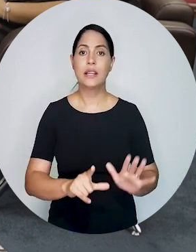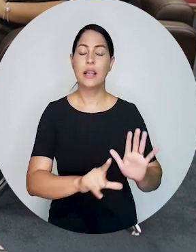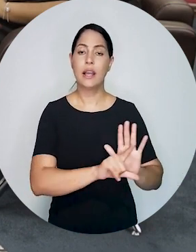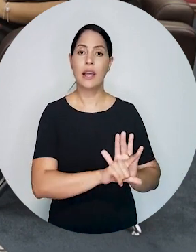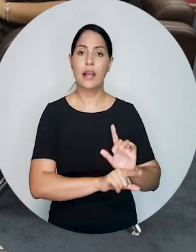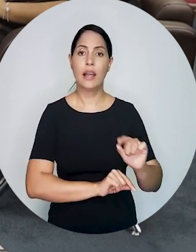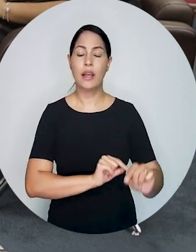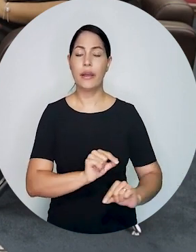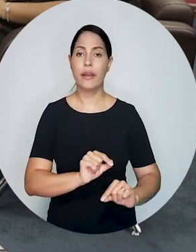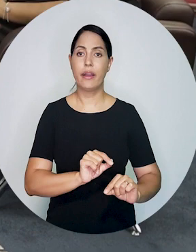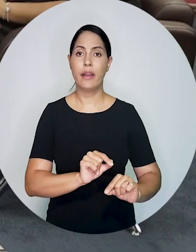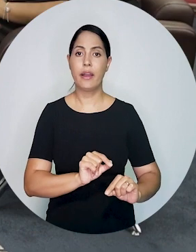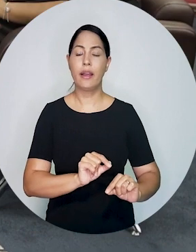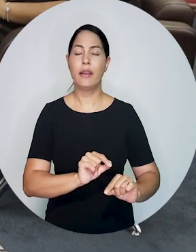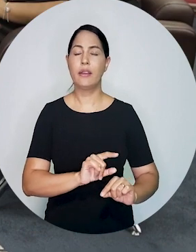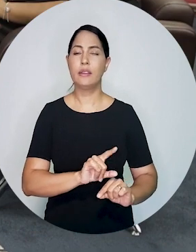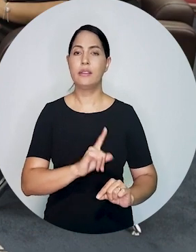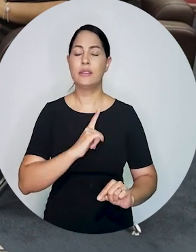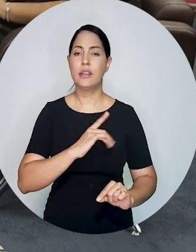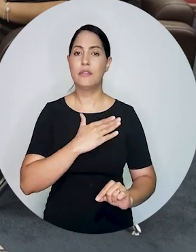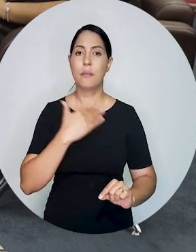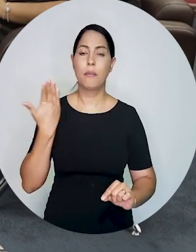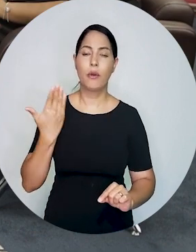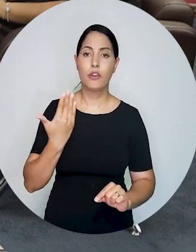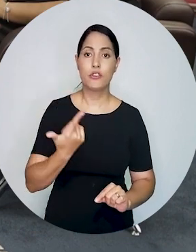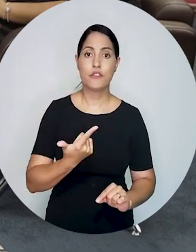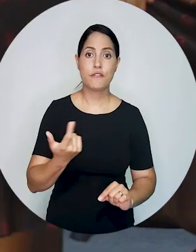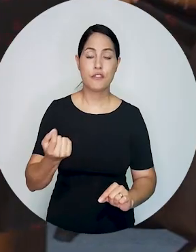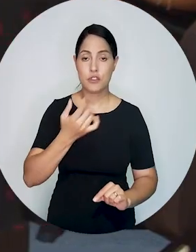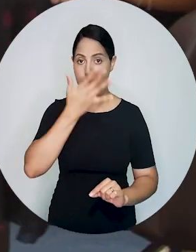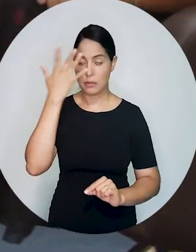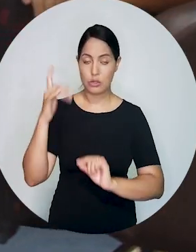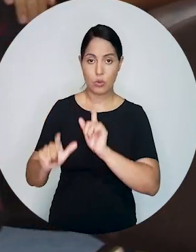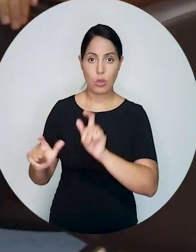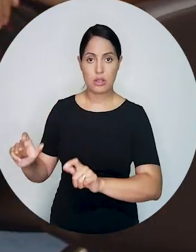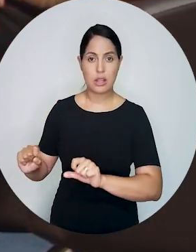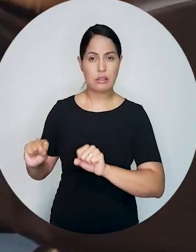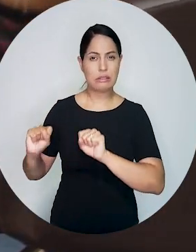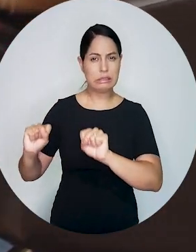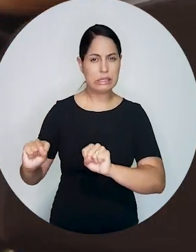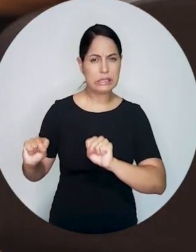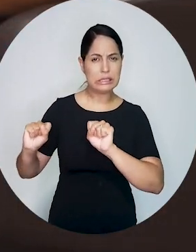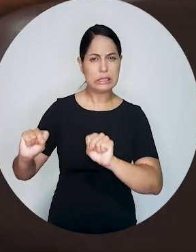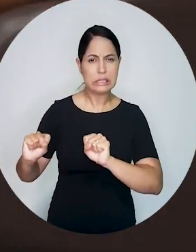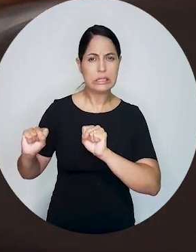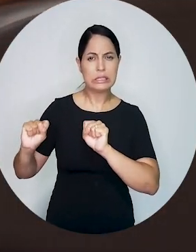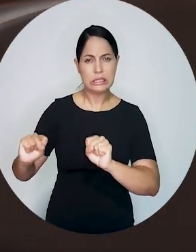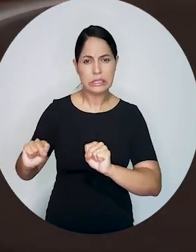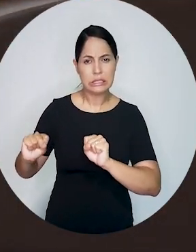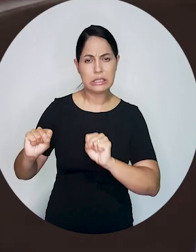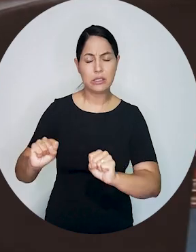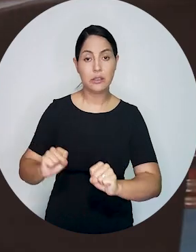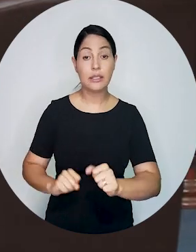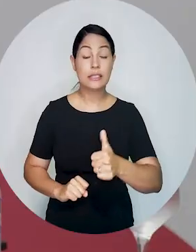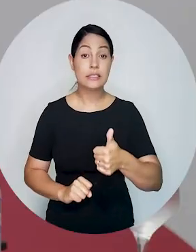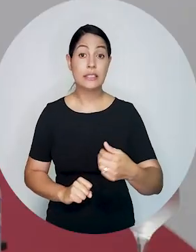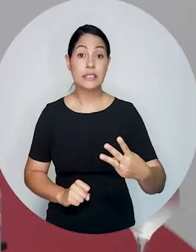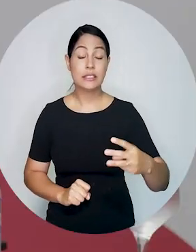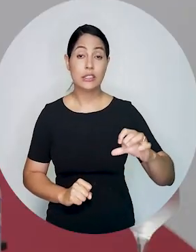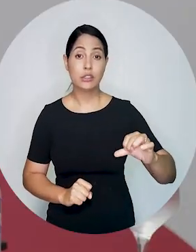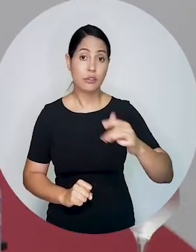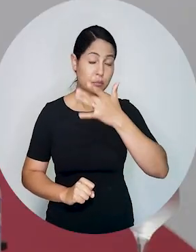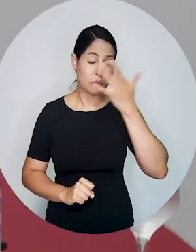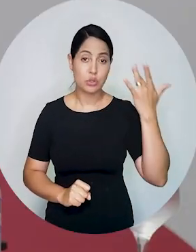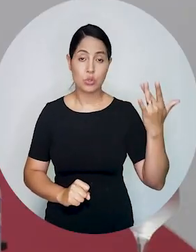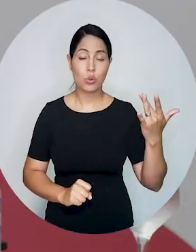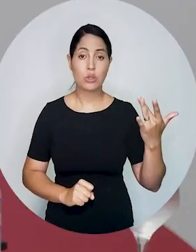conta da morte, né, de 20 militantes e o ferimento, né, que 139 pessoas que